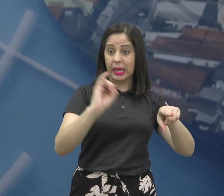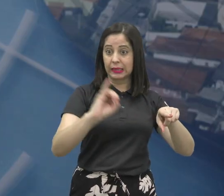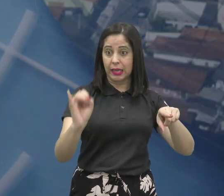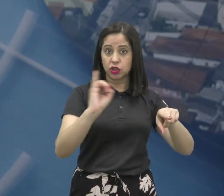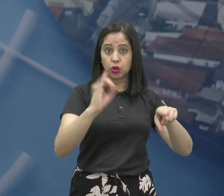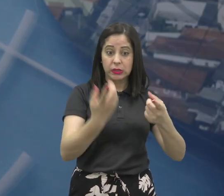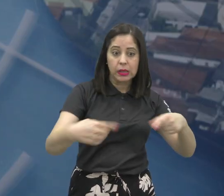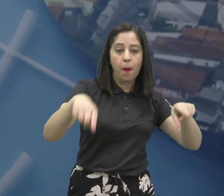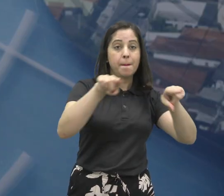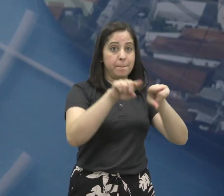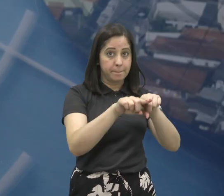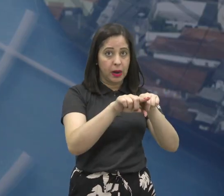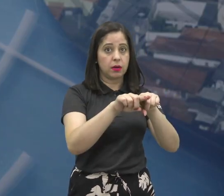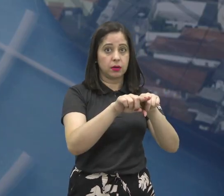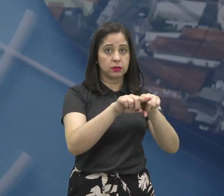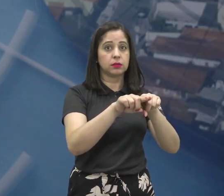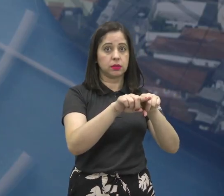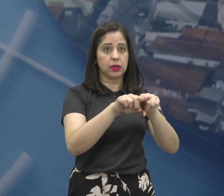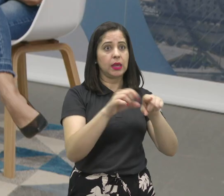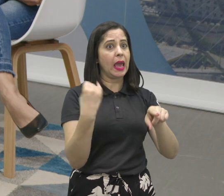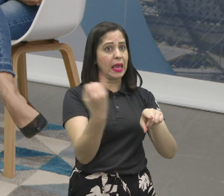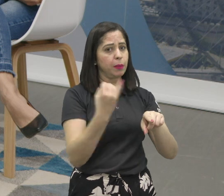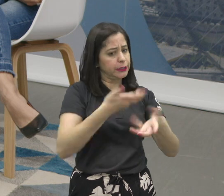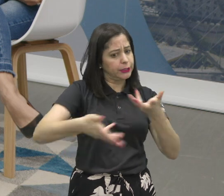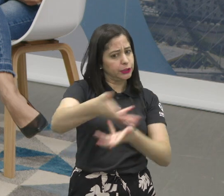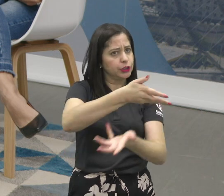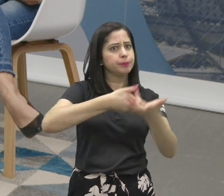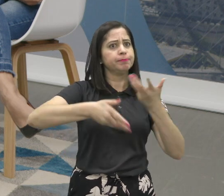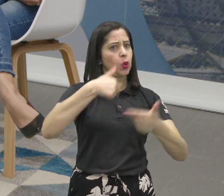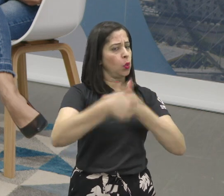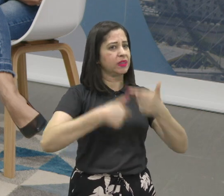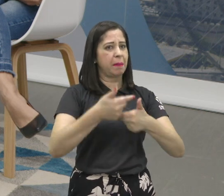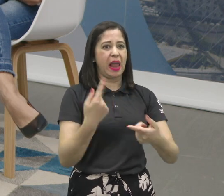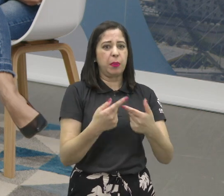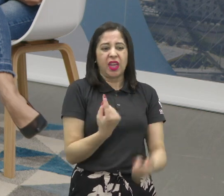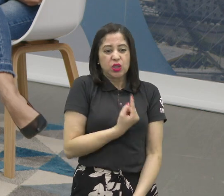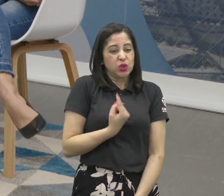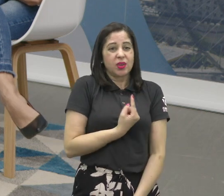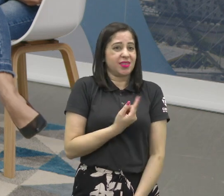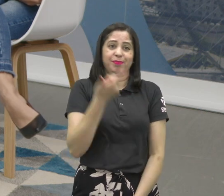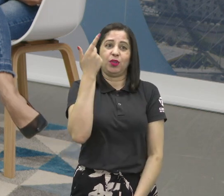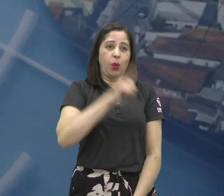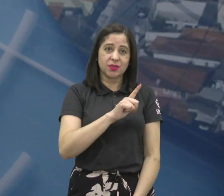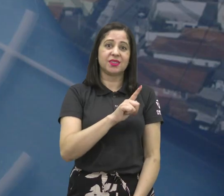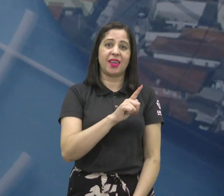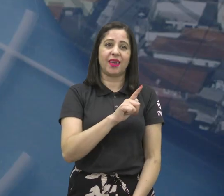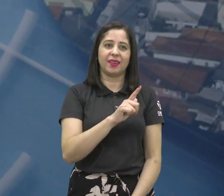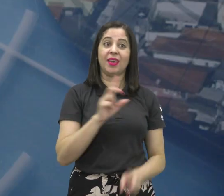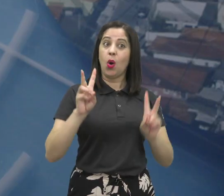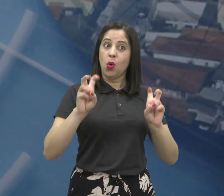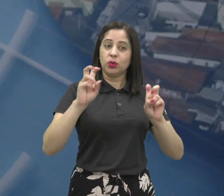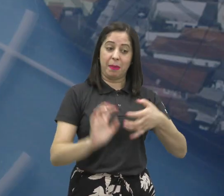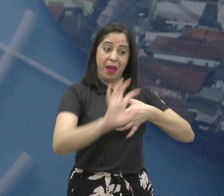cadastradas. É importante, é um trabalho integrado mesmo, né? Ninguém faz nada sozinho, a gente está falando de empatia, solidariedade, e